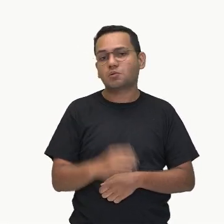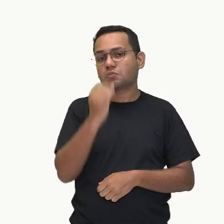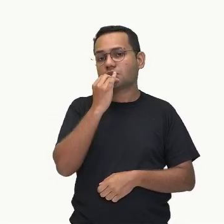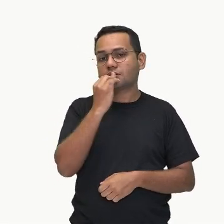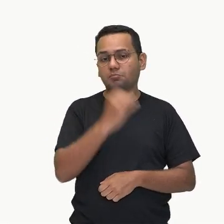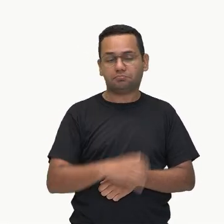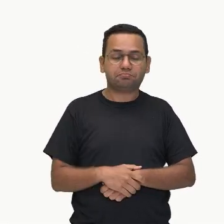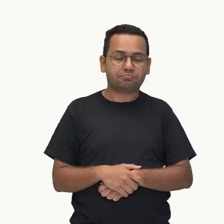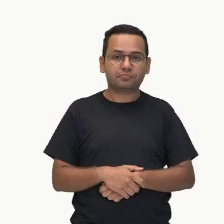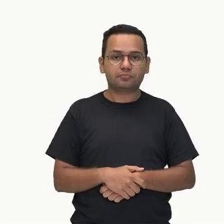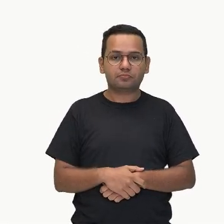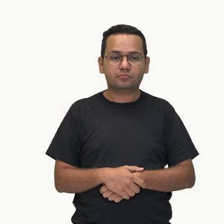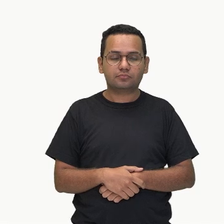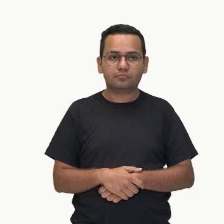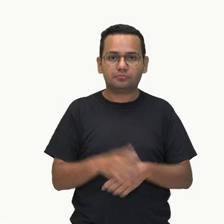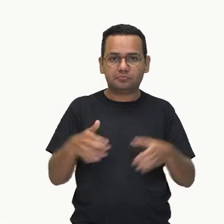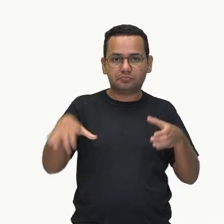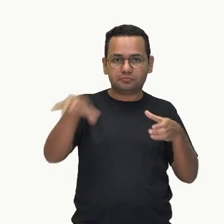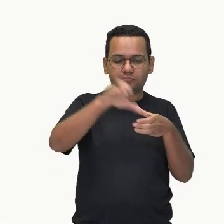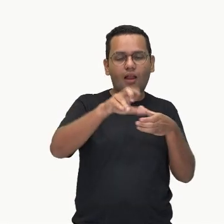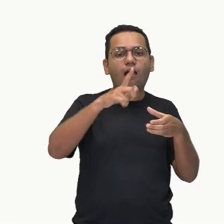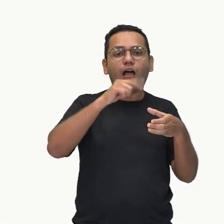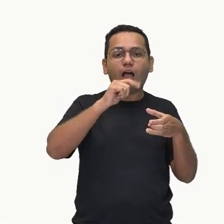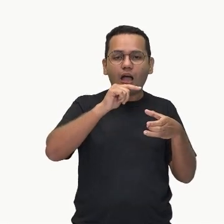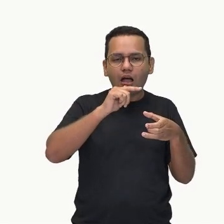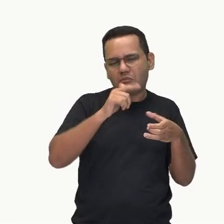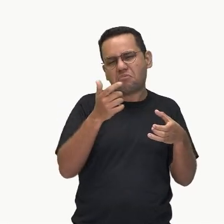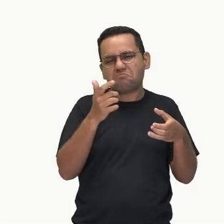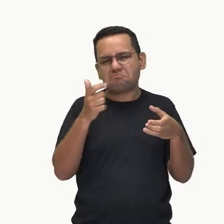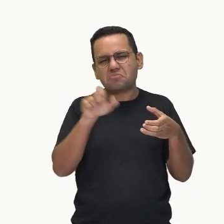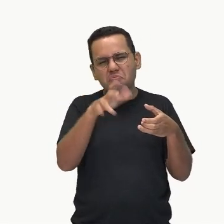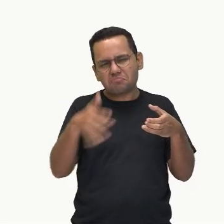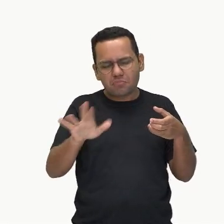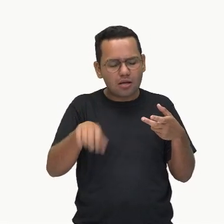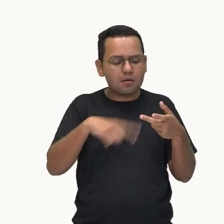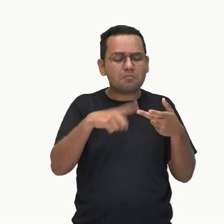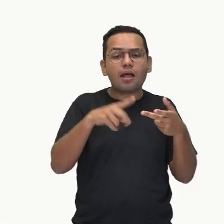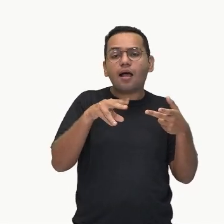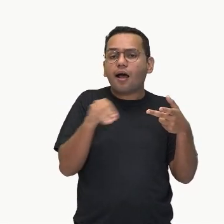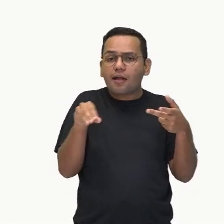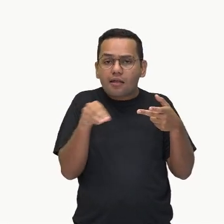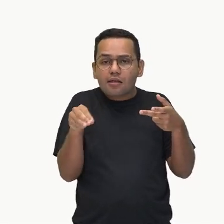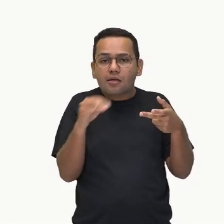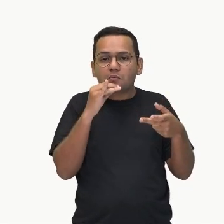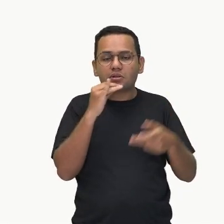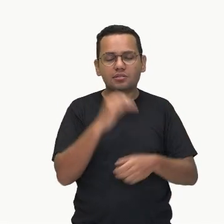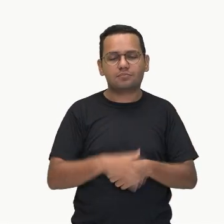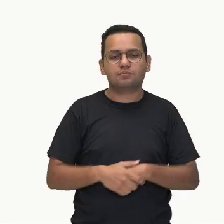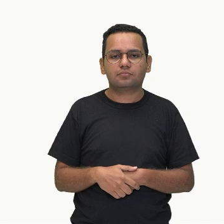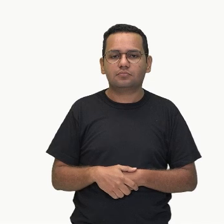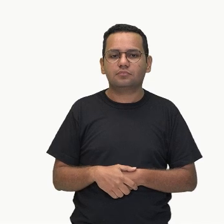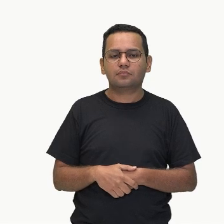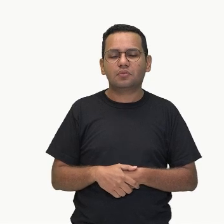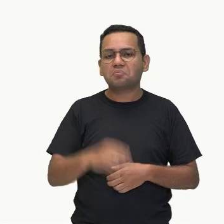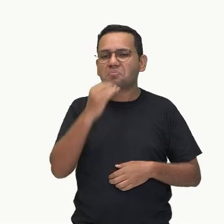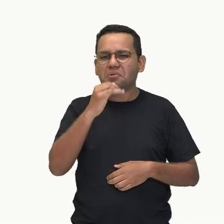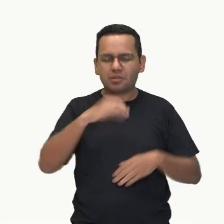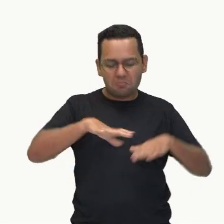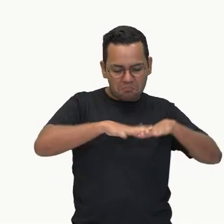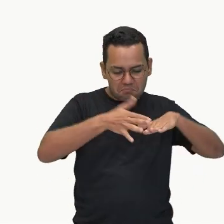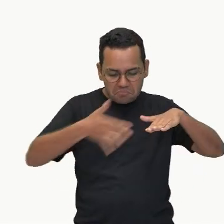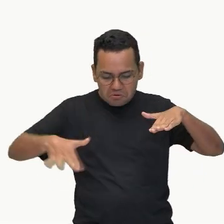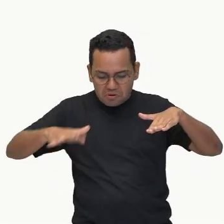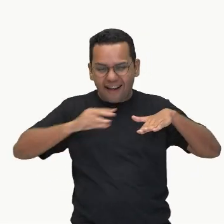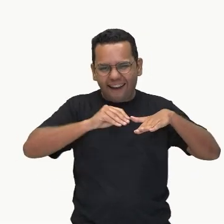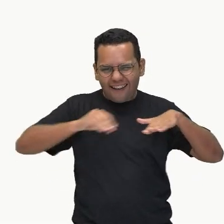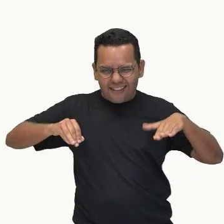né? A areia junto da água do mar. Ela está presente ali próxima à superfície, ou então na beirada de um rio, né? Tem a água ali quando vem a